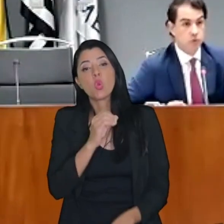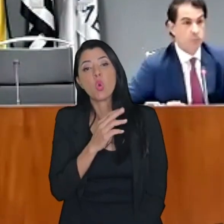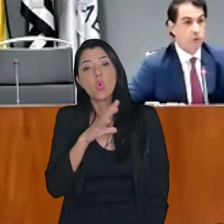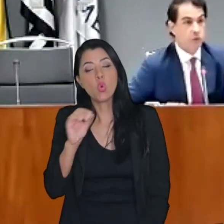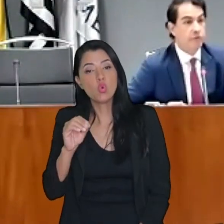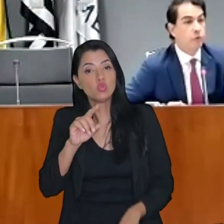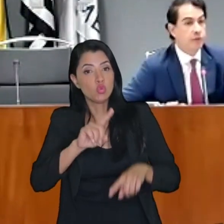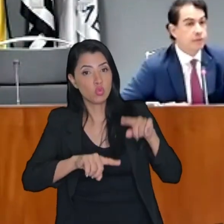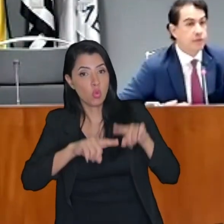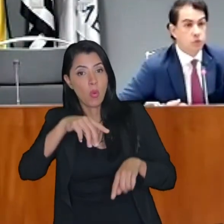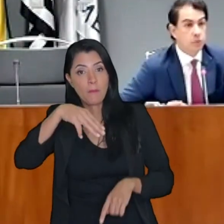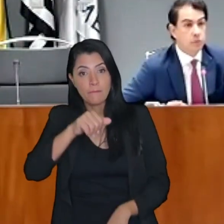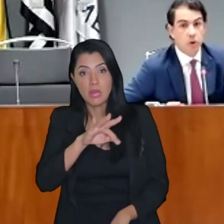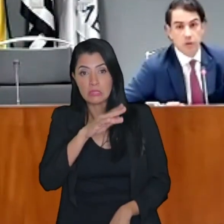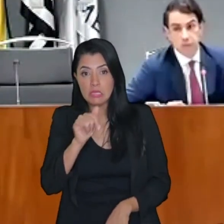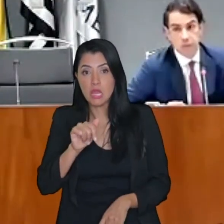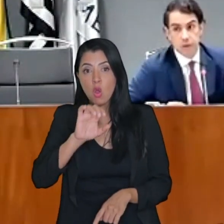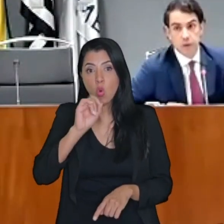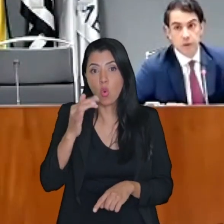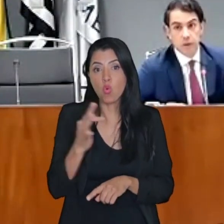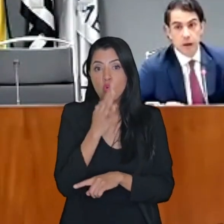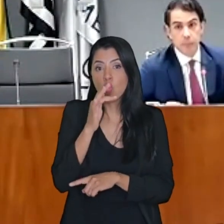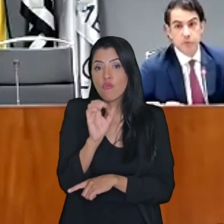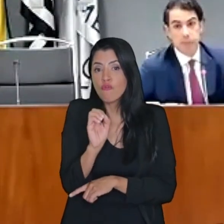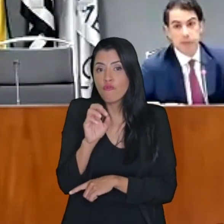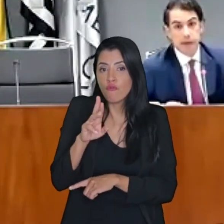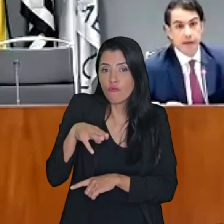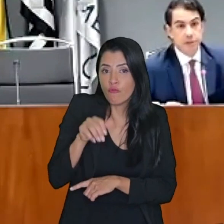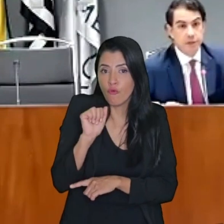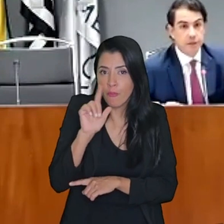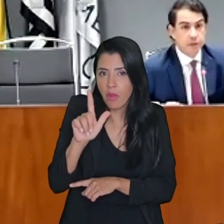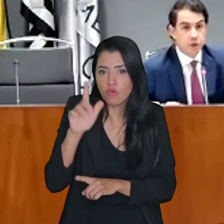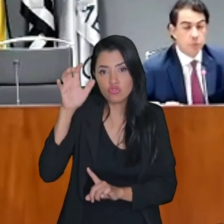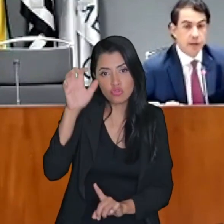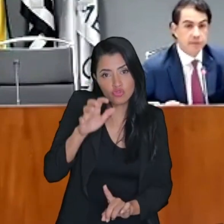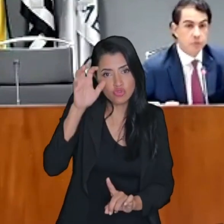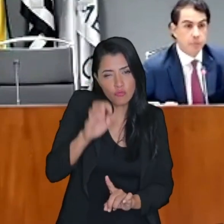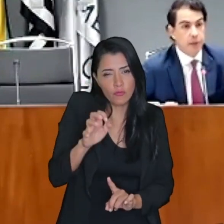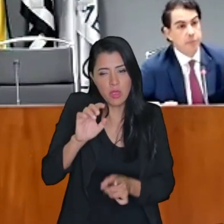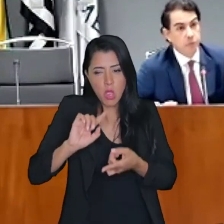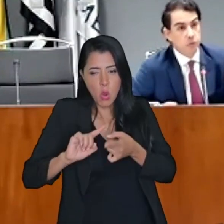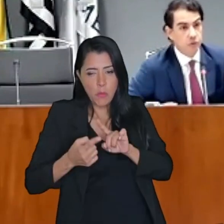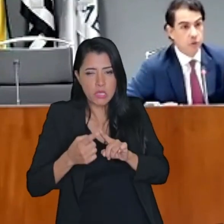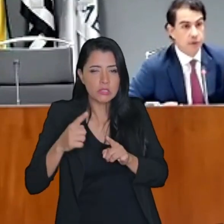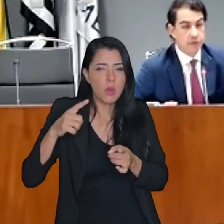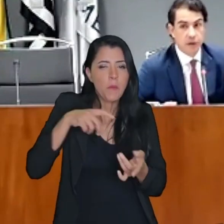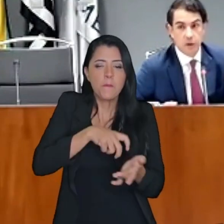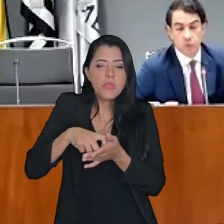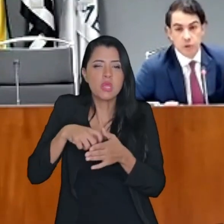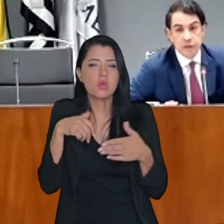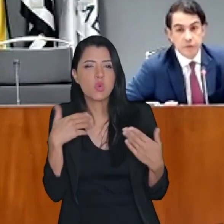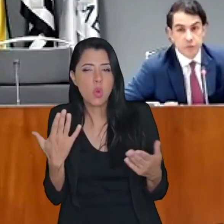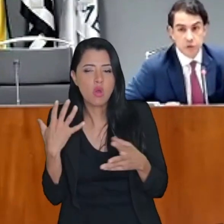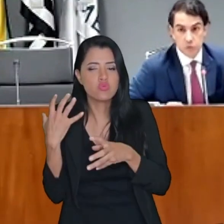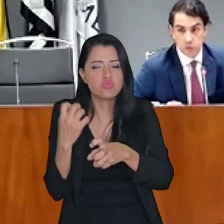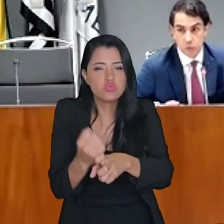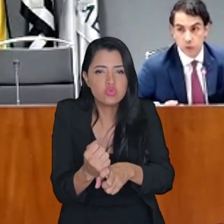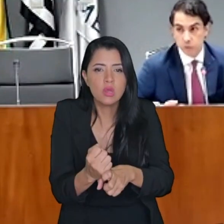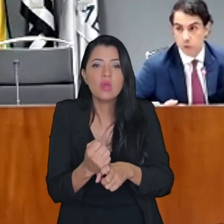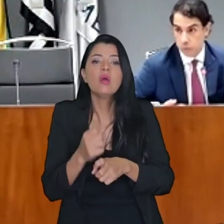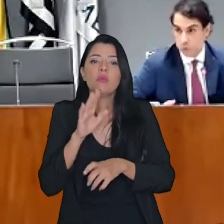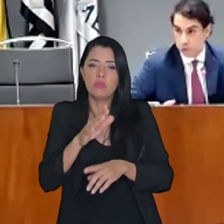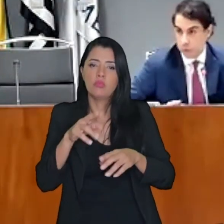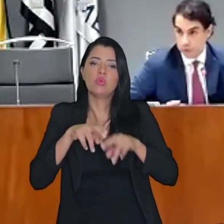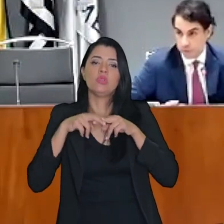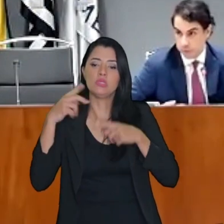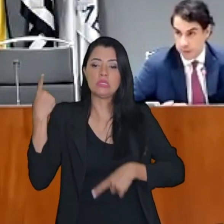de concurso formal, já influencia sobremodo a possibilidade de combinação de pena e, por consequência, o nível de discussão no